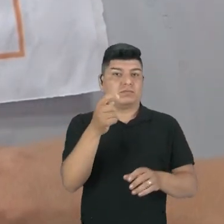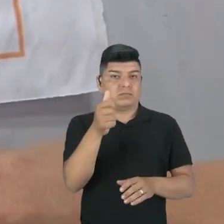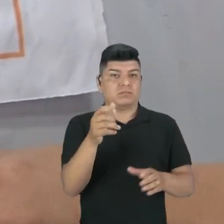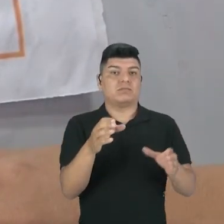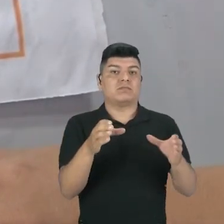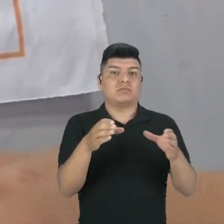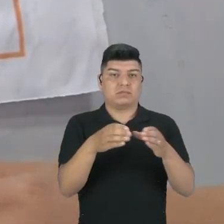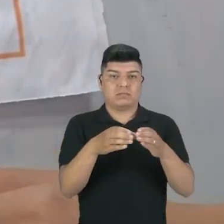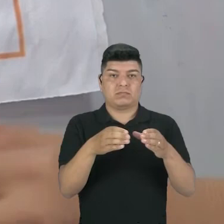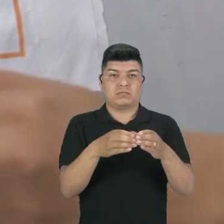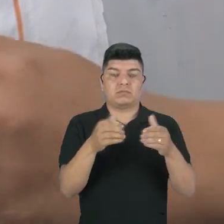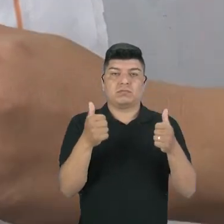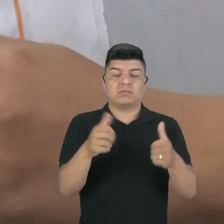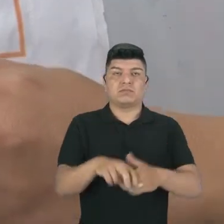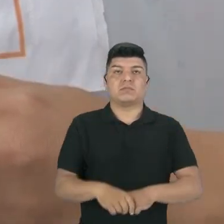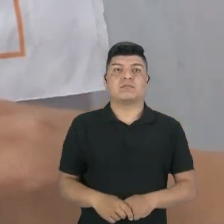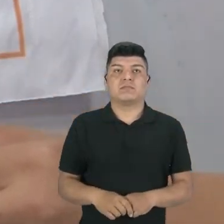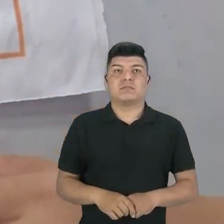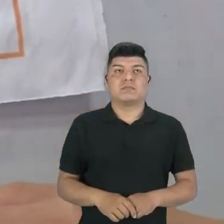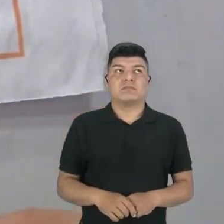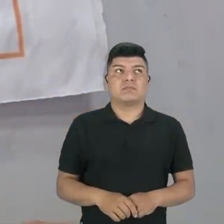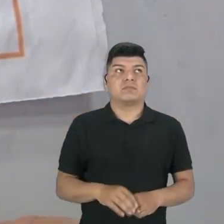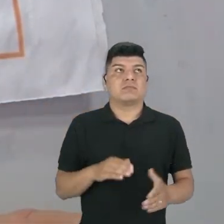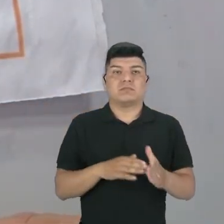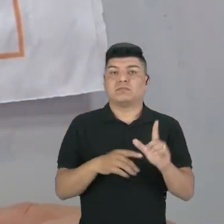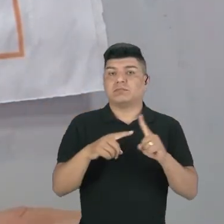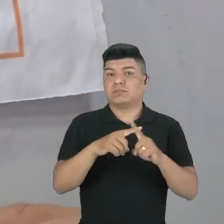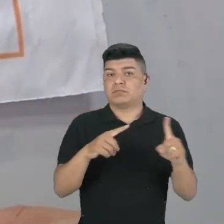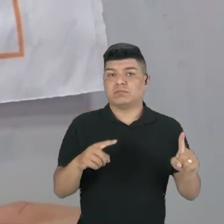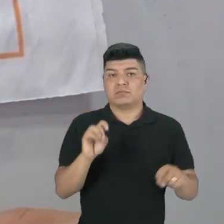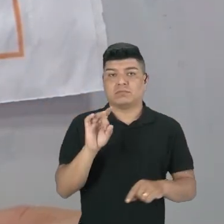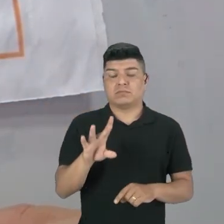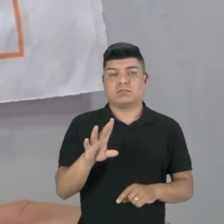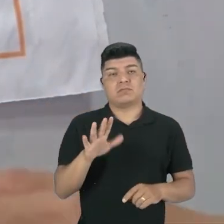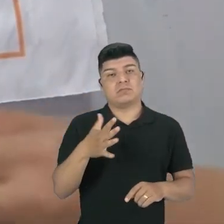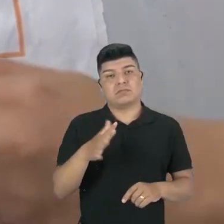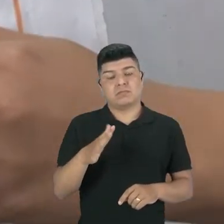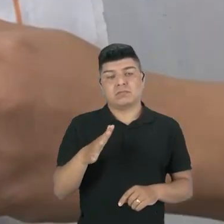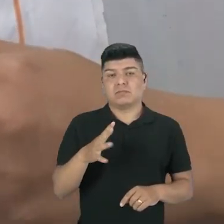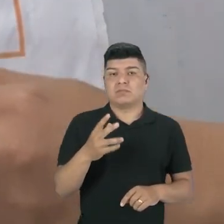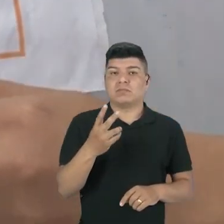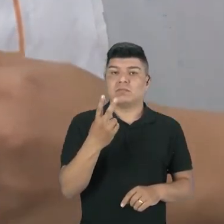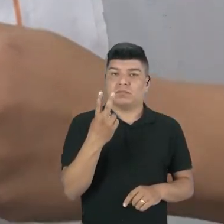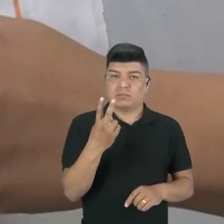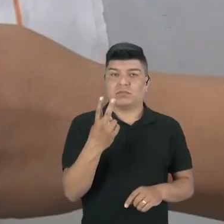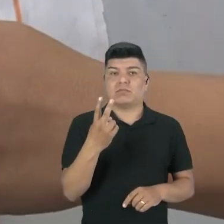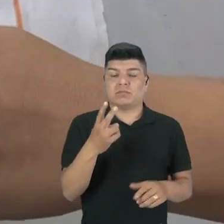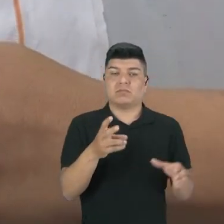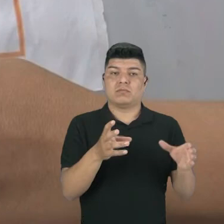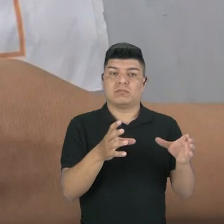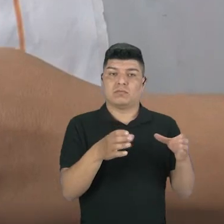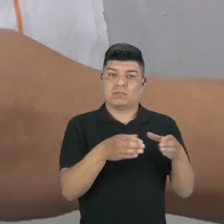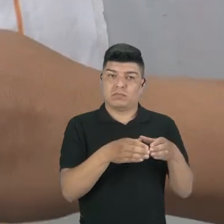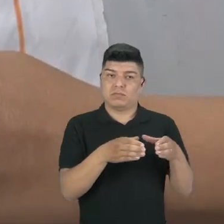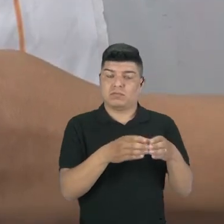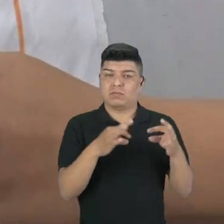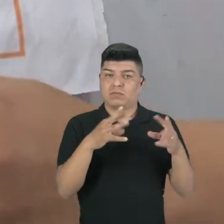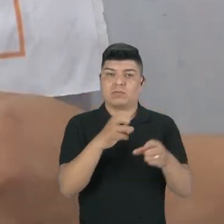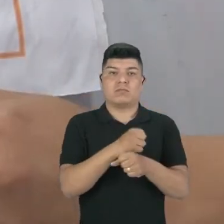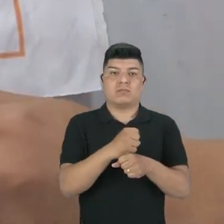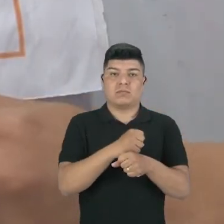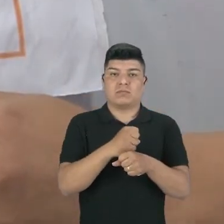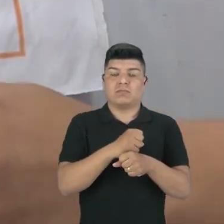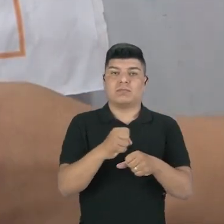2006, tá? Como ele vai só até a metade aqui, ele está mais ou menos em 2 comunidades, todos esses anos